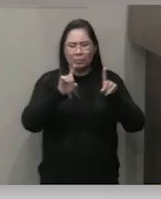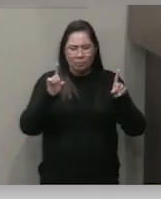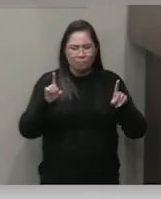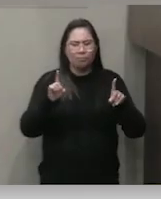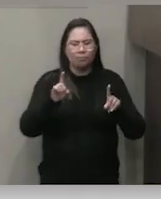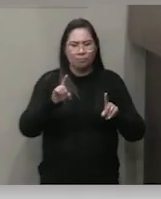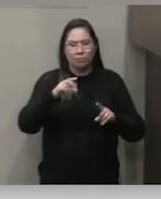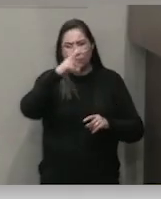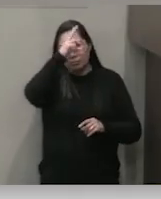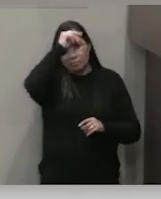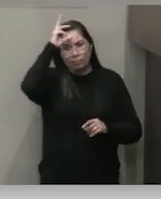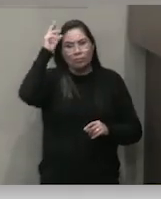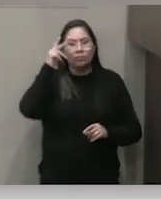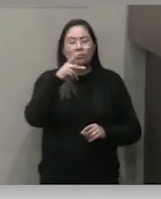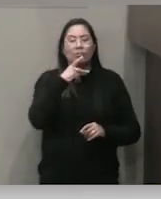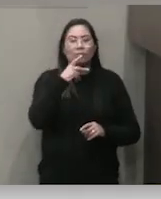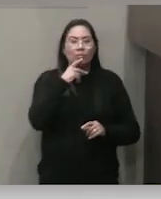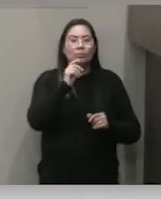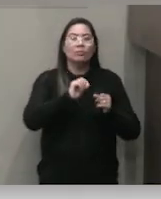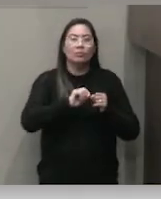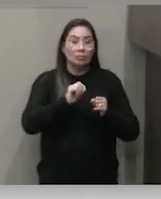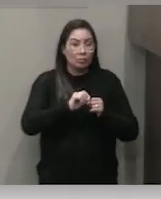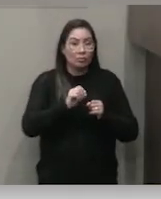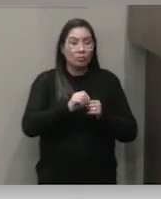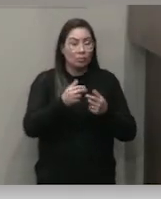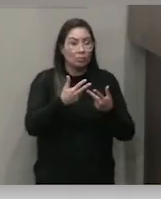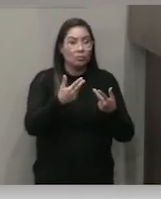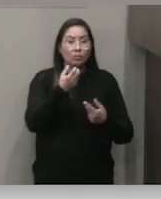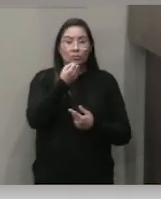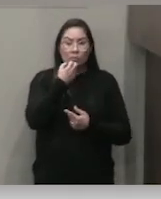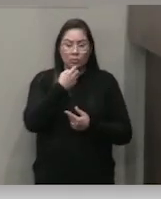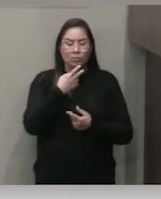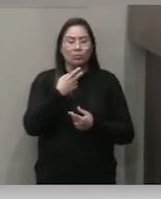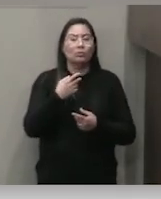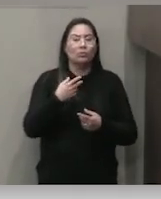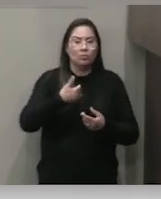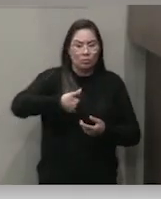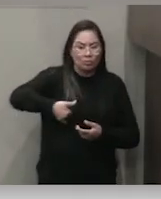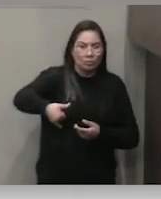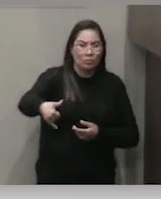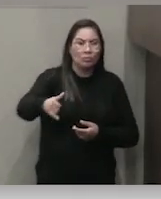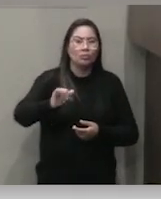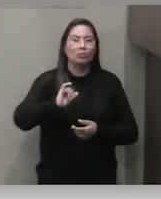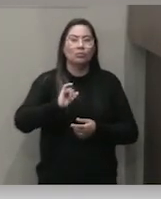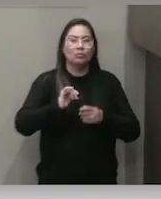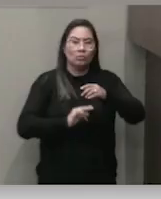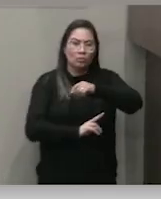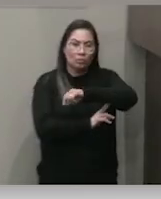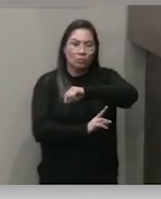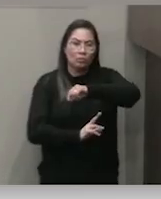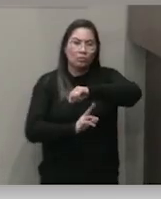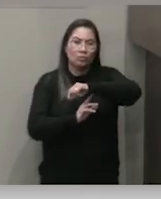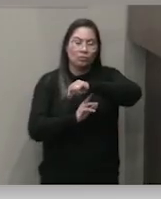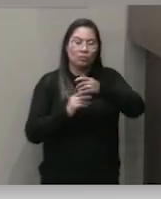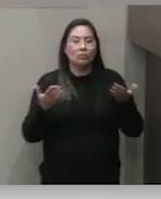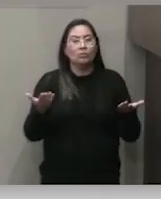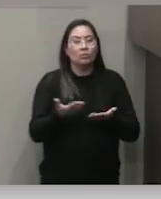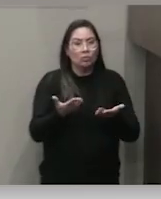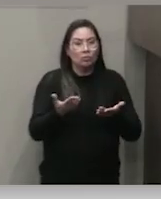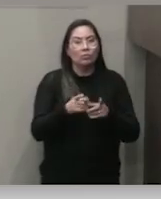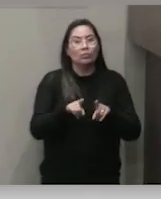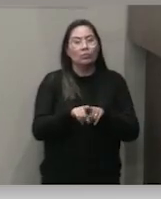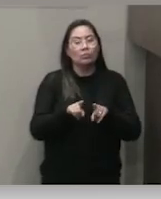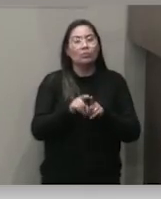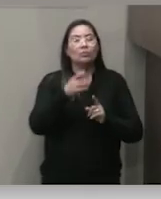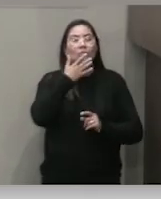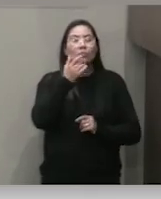nosso prefeito Pedro Almeida está fazendo pelo nosso interior, a gente vê muitas obras aí, asfalto e pontes, e agora mais essa ainda para